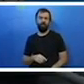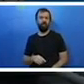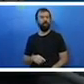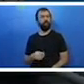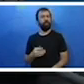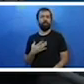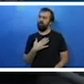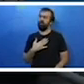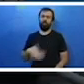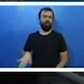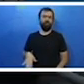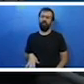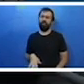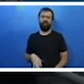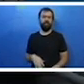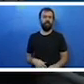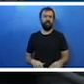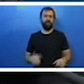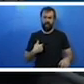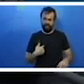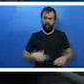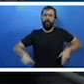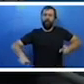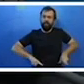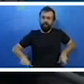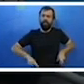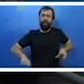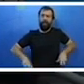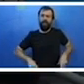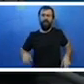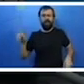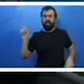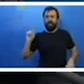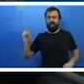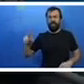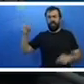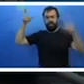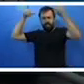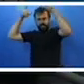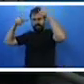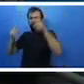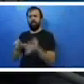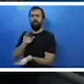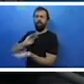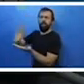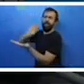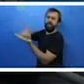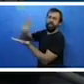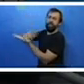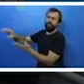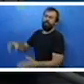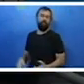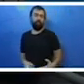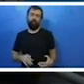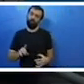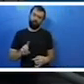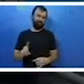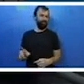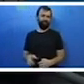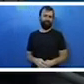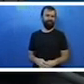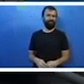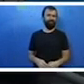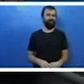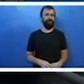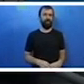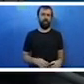injusto trabalhar tanto e ter que dar essa parte grande para a coroa. Então, quanto menos eles entregavam para a coroa,